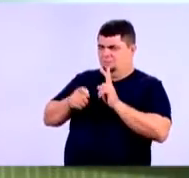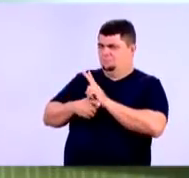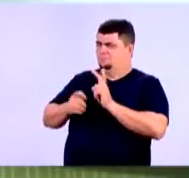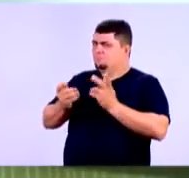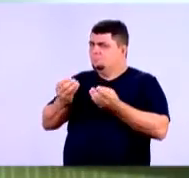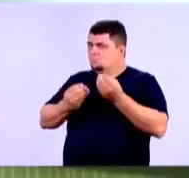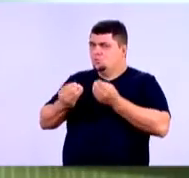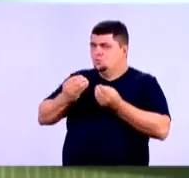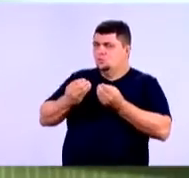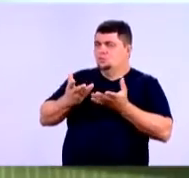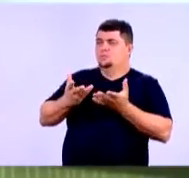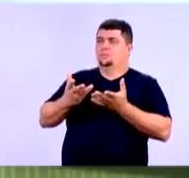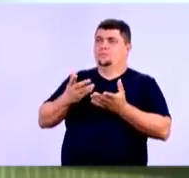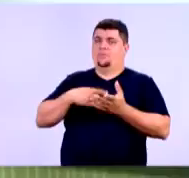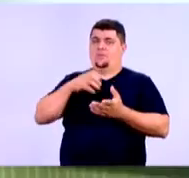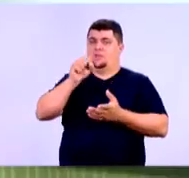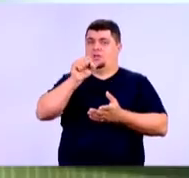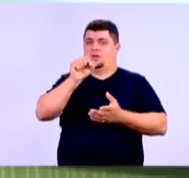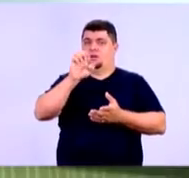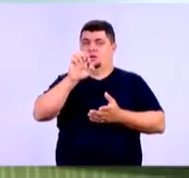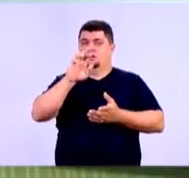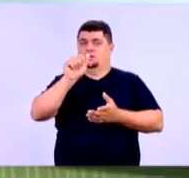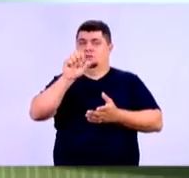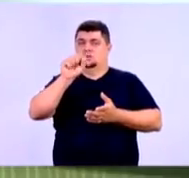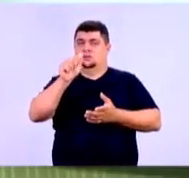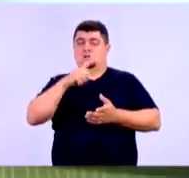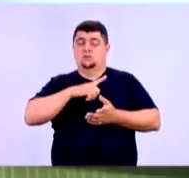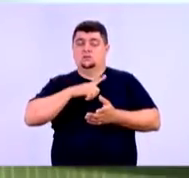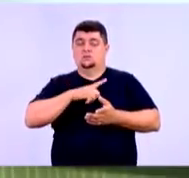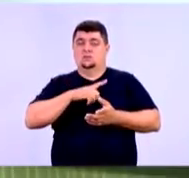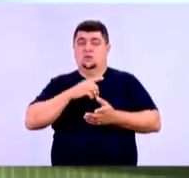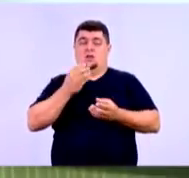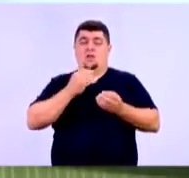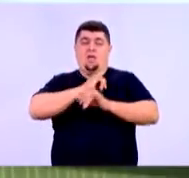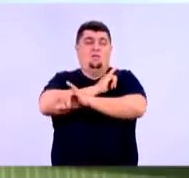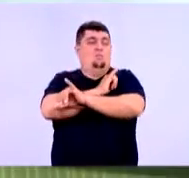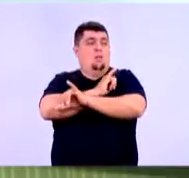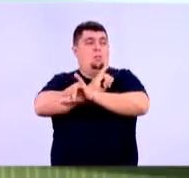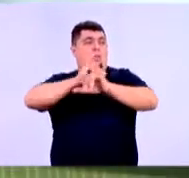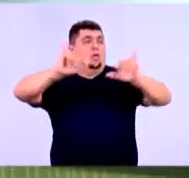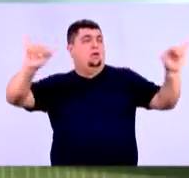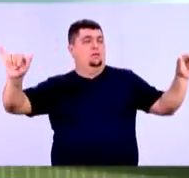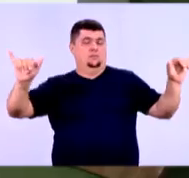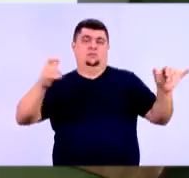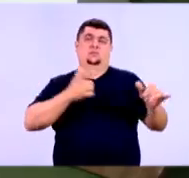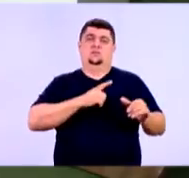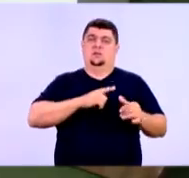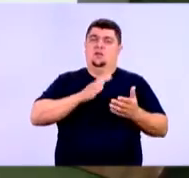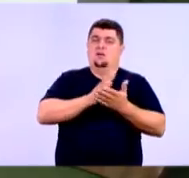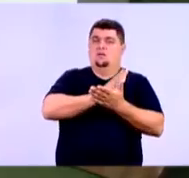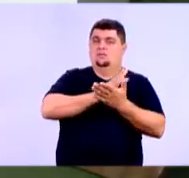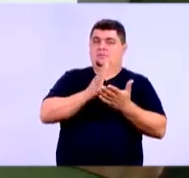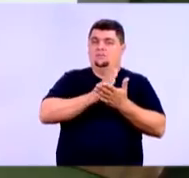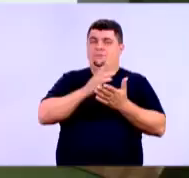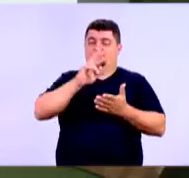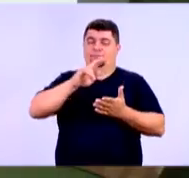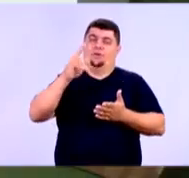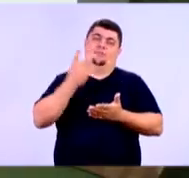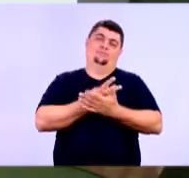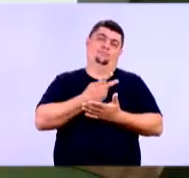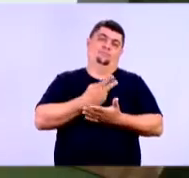sim ou não? Então o Serasa vem aí para tentar comunicar essa informação. É claro que ele sempre corre o risco de ser mal utilizado, né,